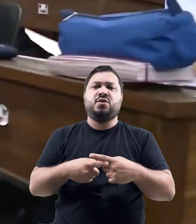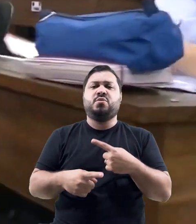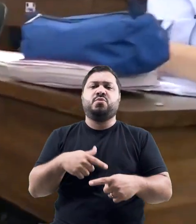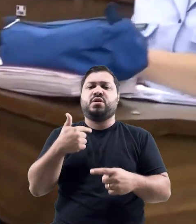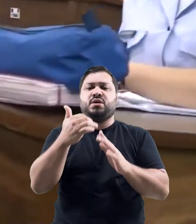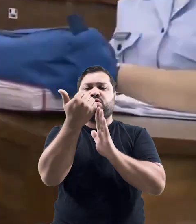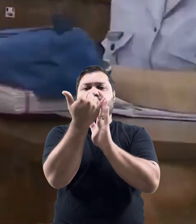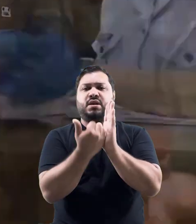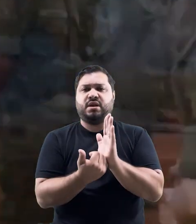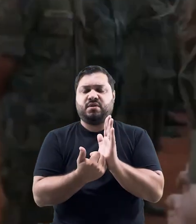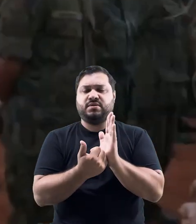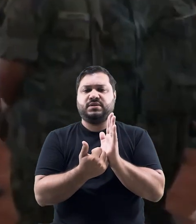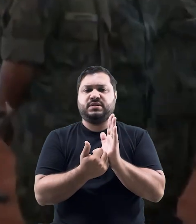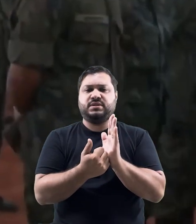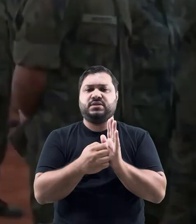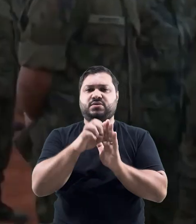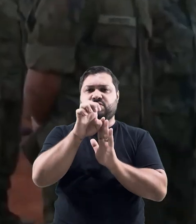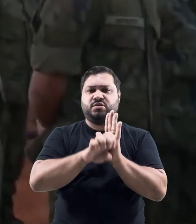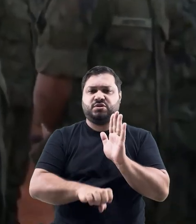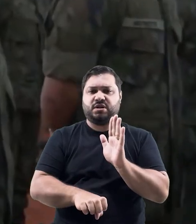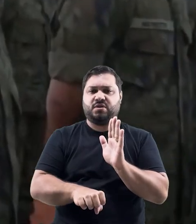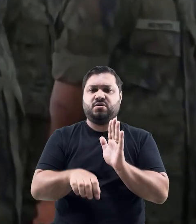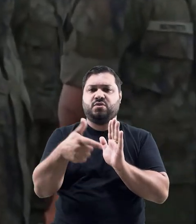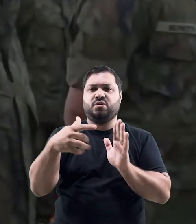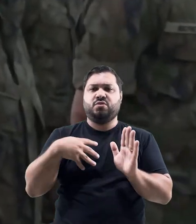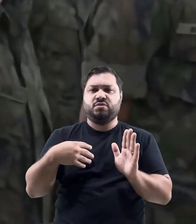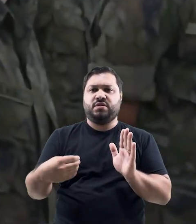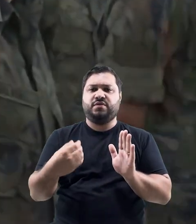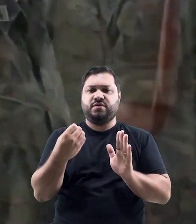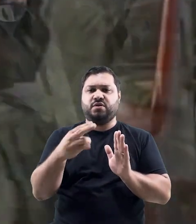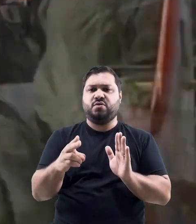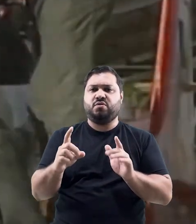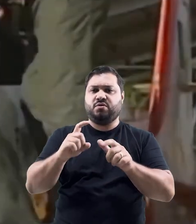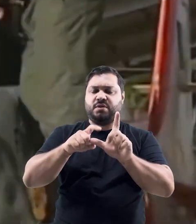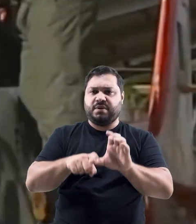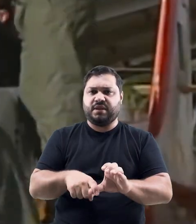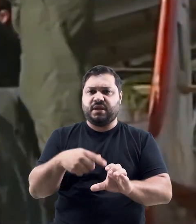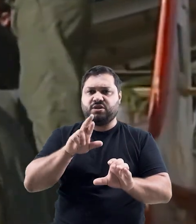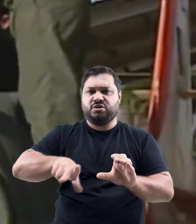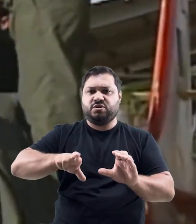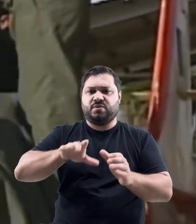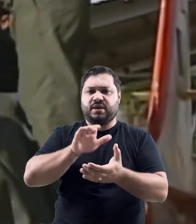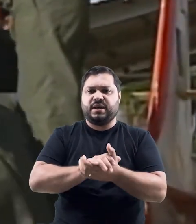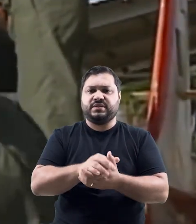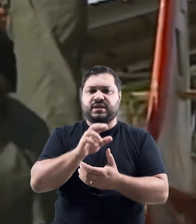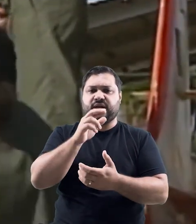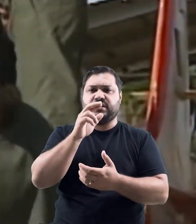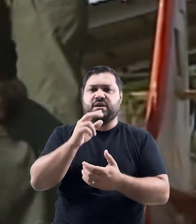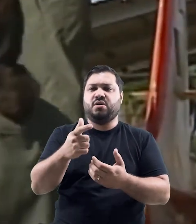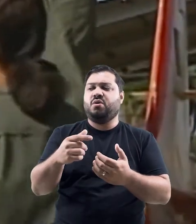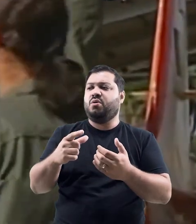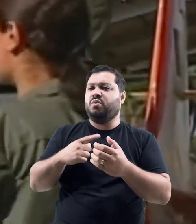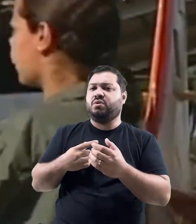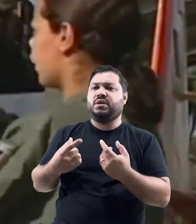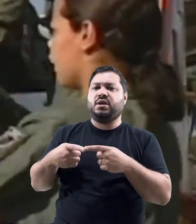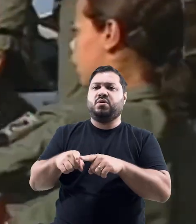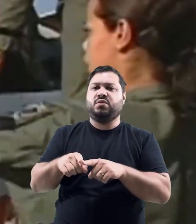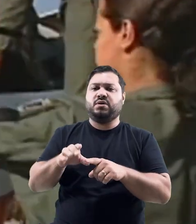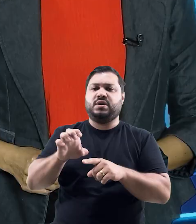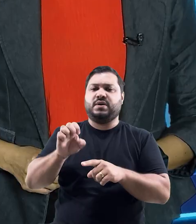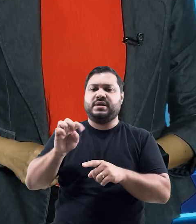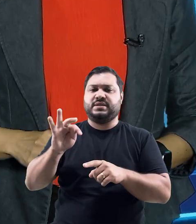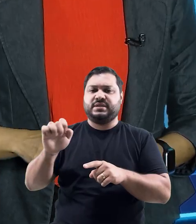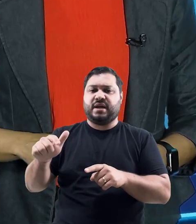por não atender a um dos requisitos do edital: não ter filhos ou dependentes e não ser casada ou haver constituído união